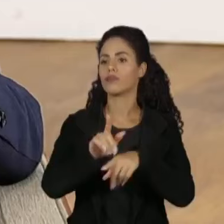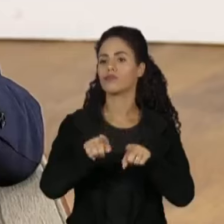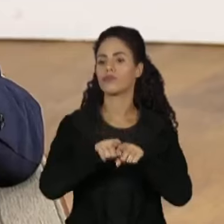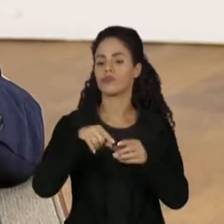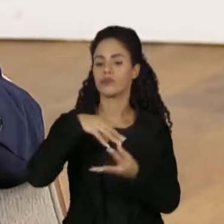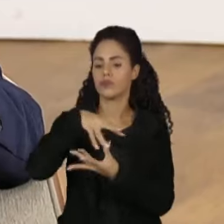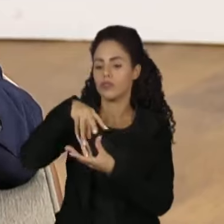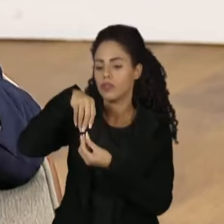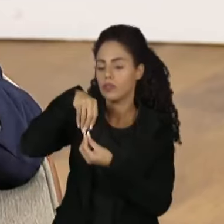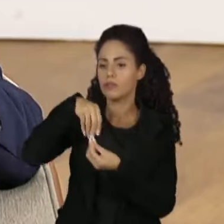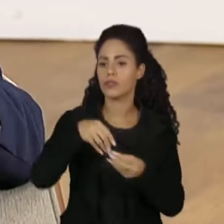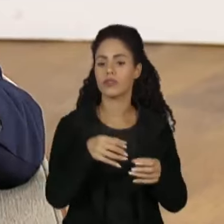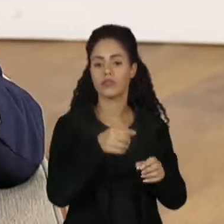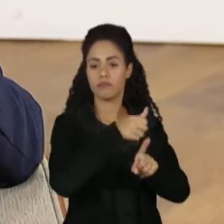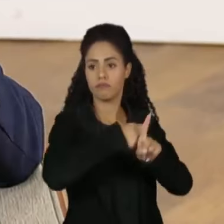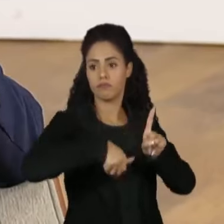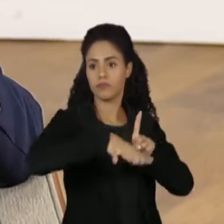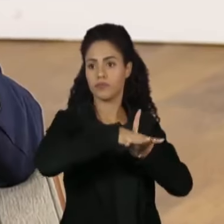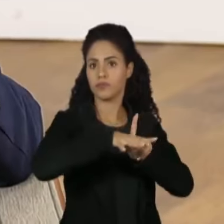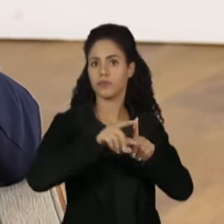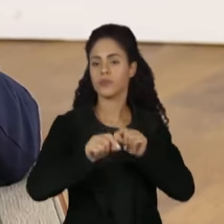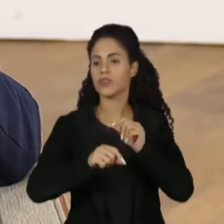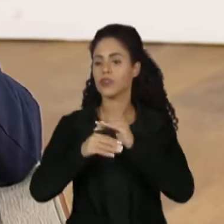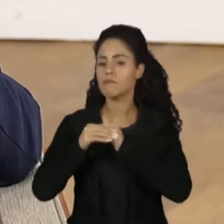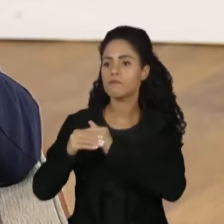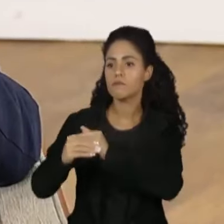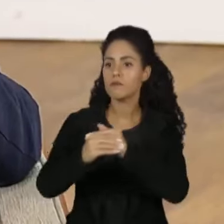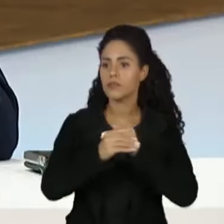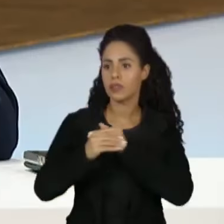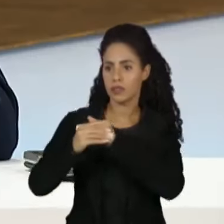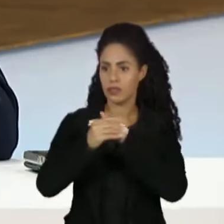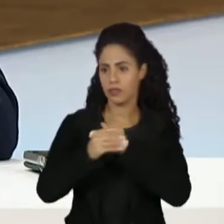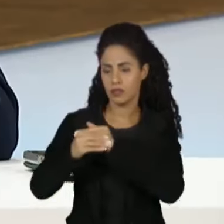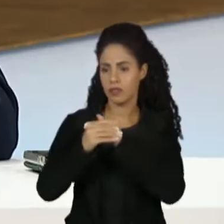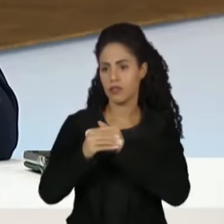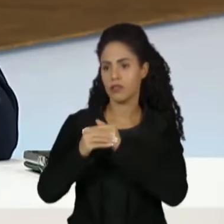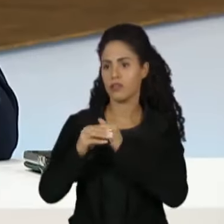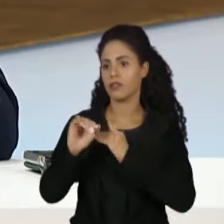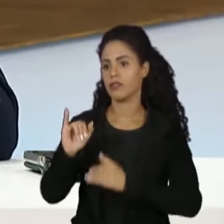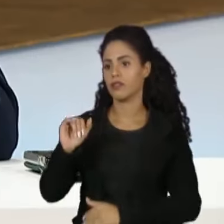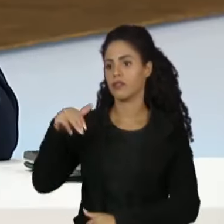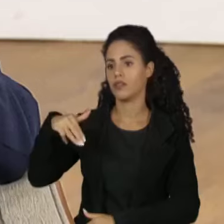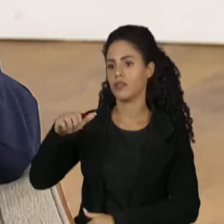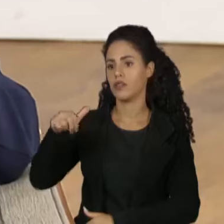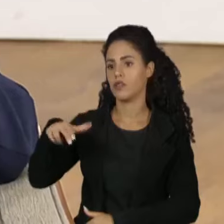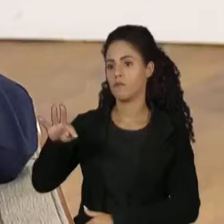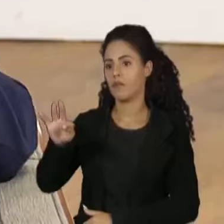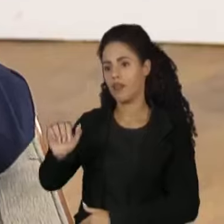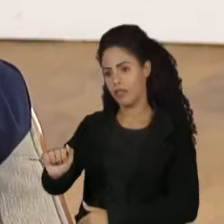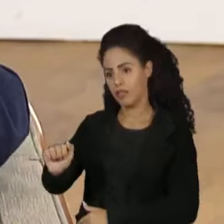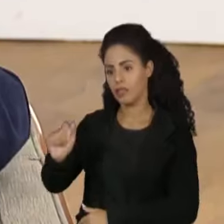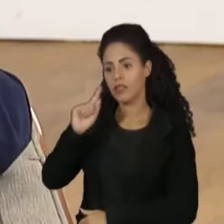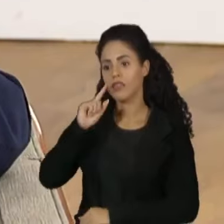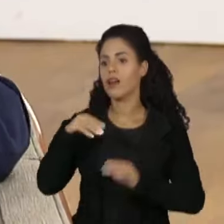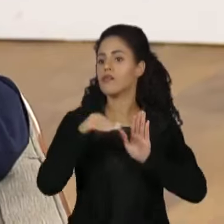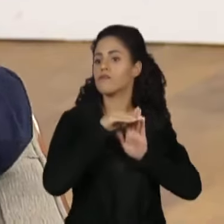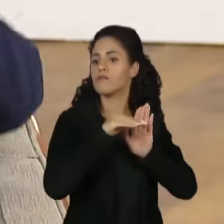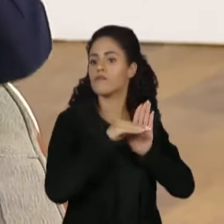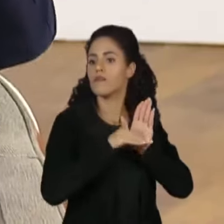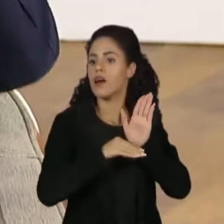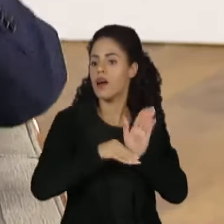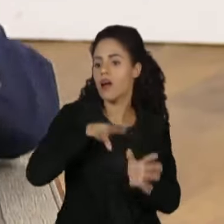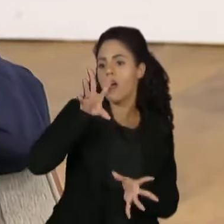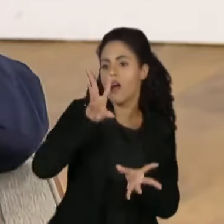sociedade brasileira uma padronização das ementas. Ementa, para quem não é do ramo, é um